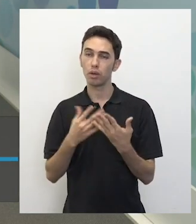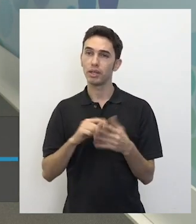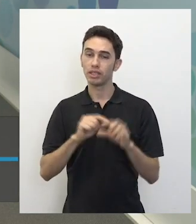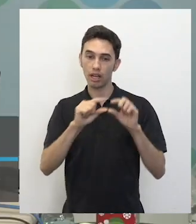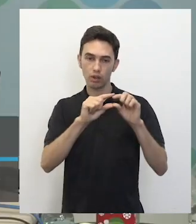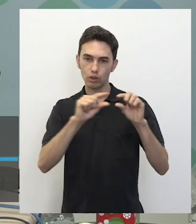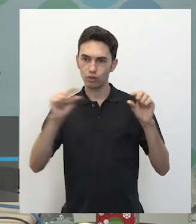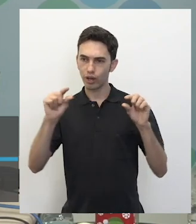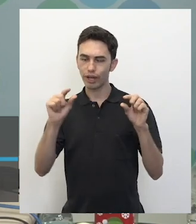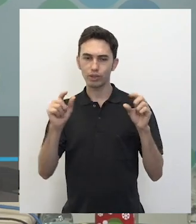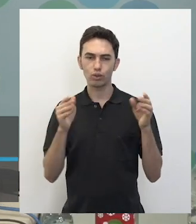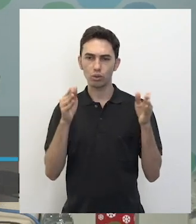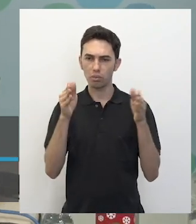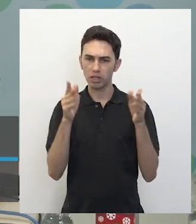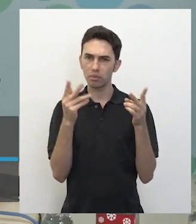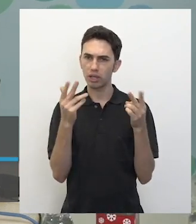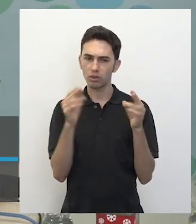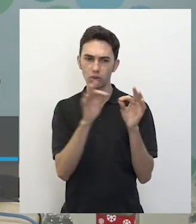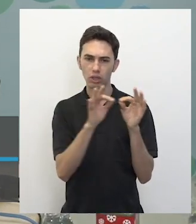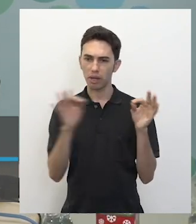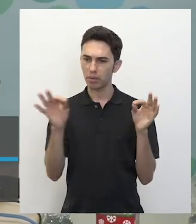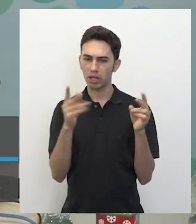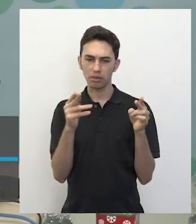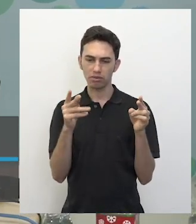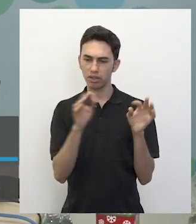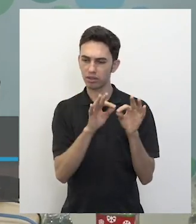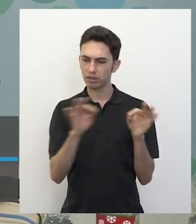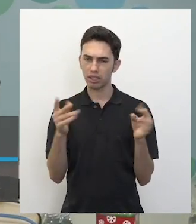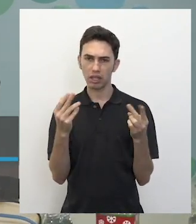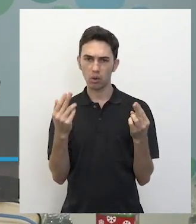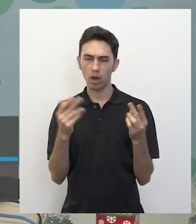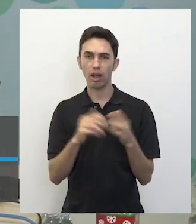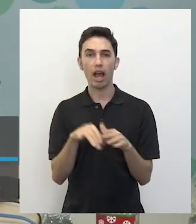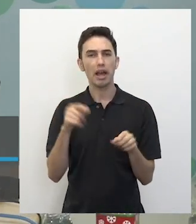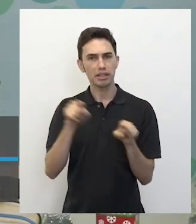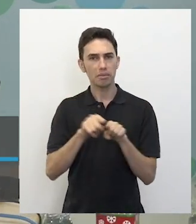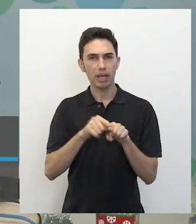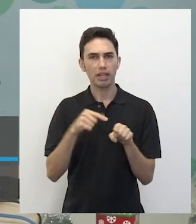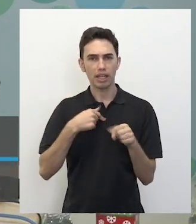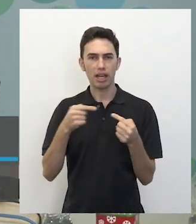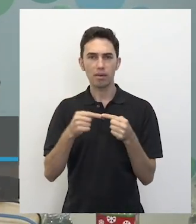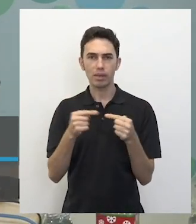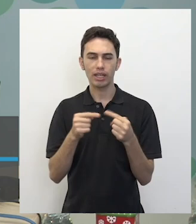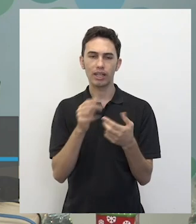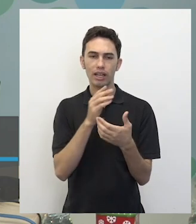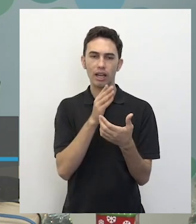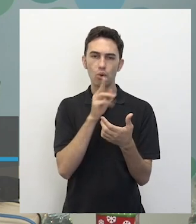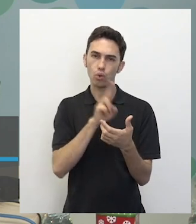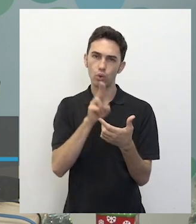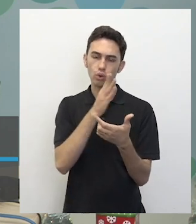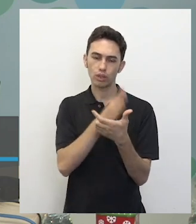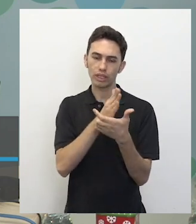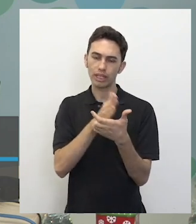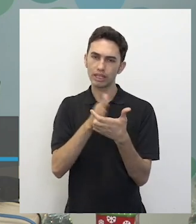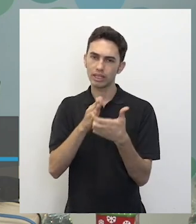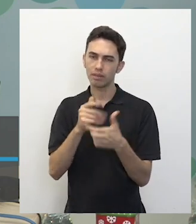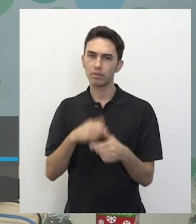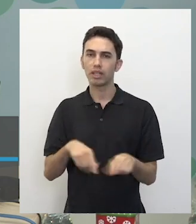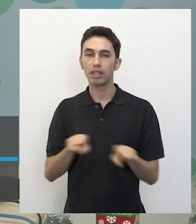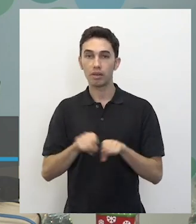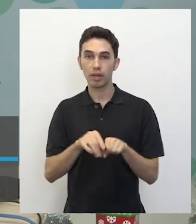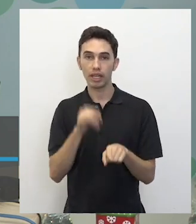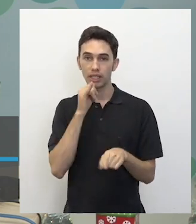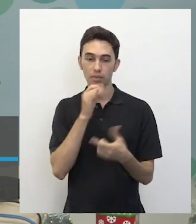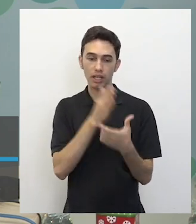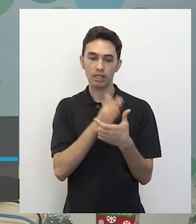mesmo tamanho, então eles têm a mesma quantidade de sílabas, né? Isso aí. E até a professora que falou sobre falou também a sílaba tônica, né? Que você